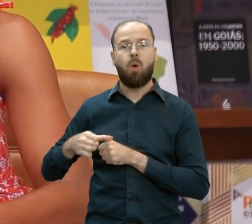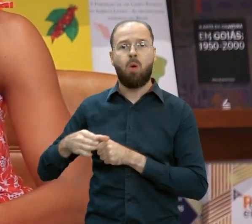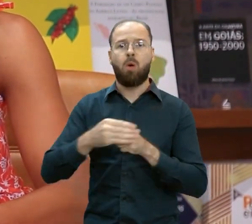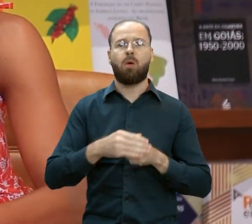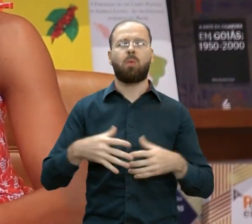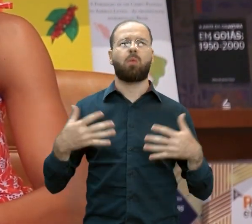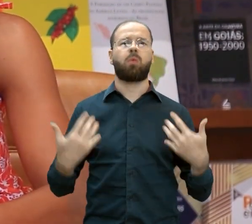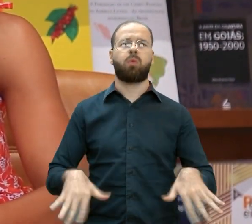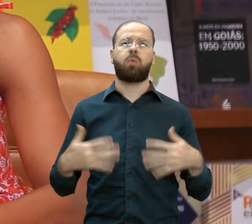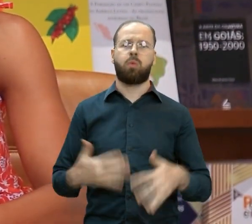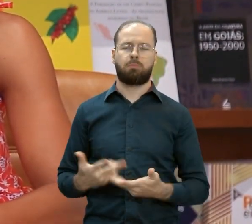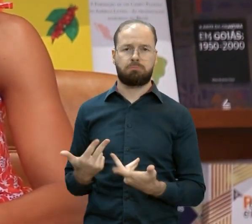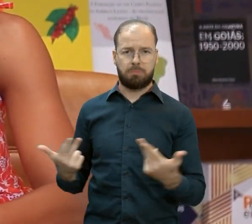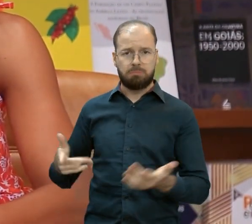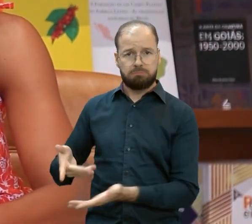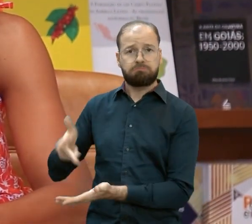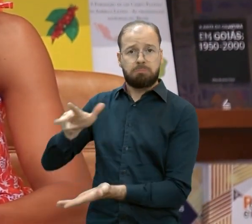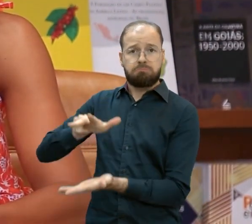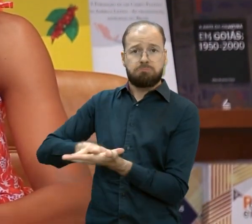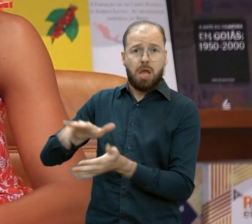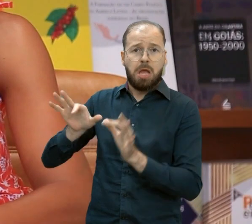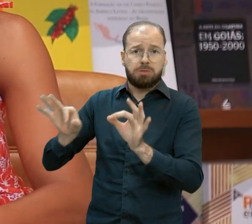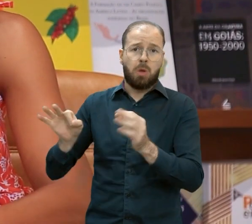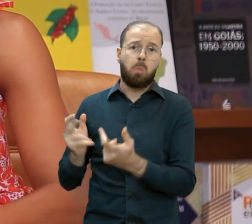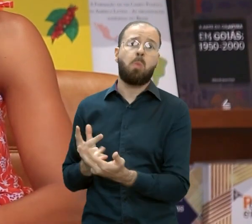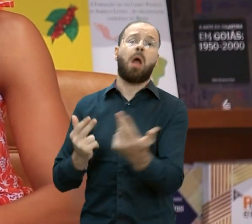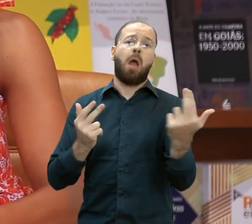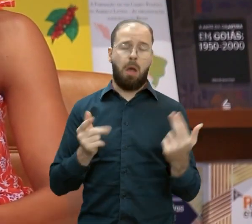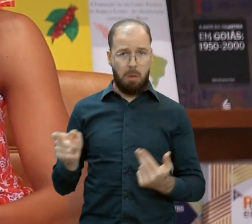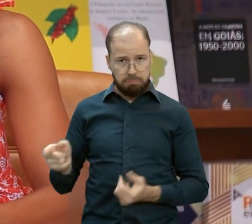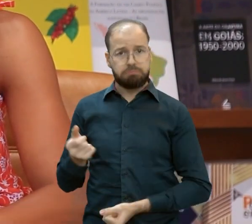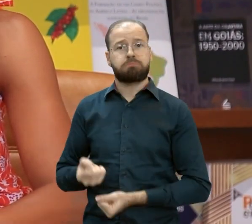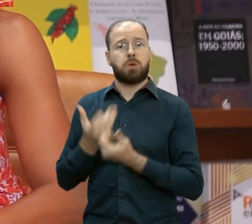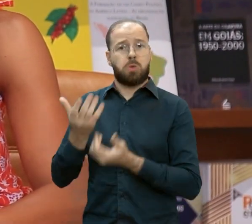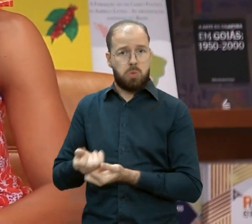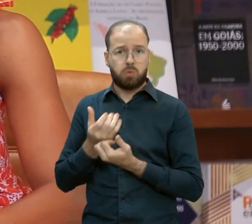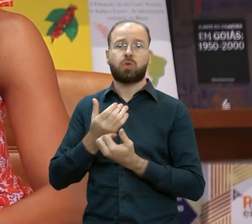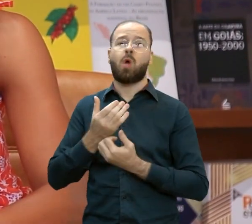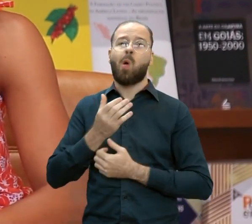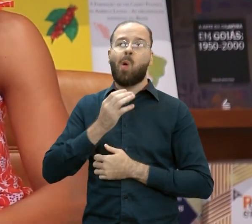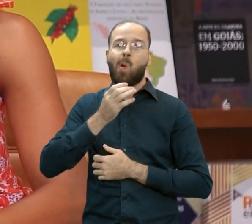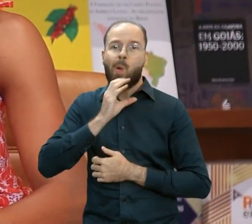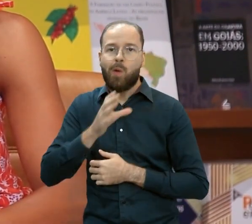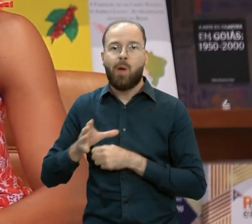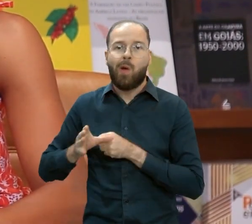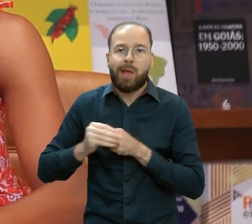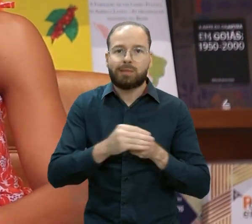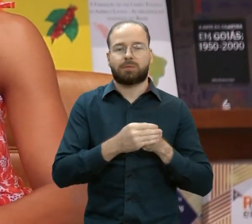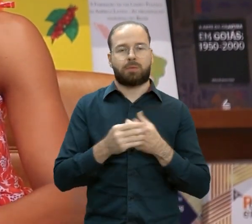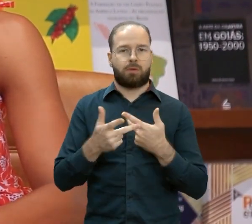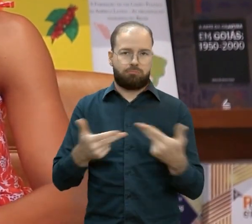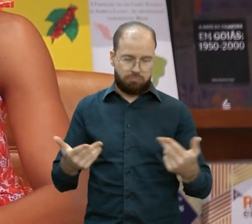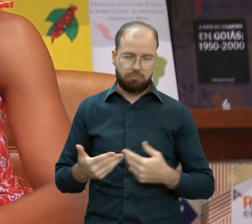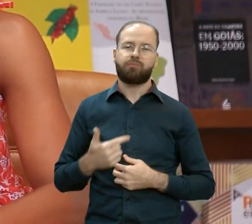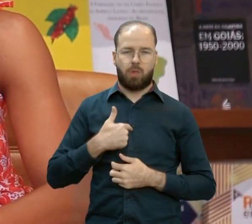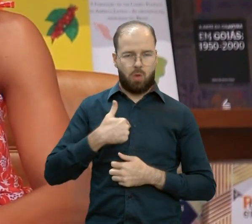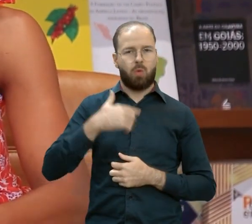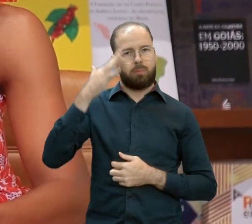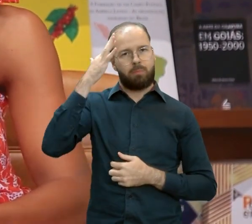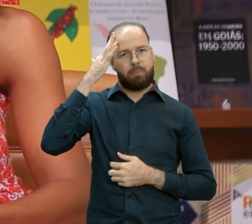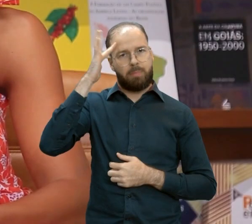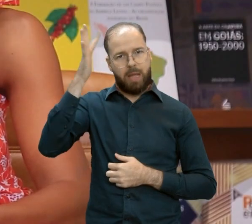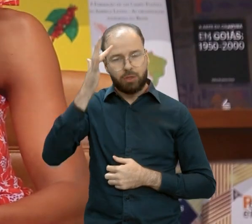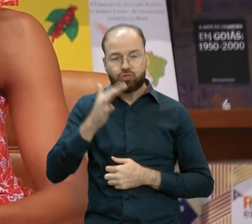e faz ciência, e faz conhecimento e produz? Então, acredito que a universidade ela tem que estar aberta, sim, à literatura